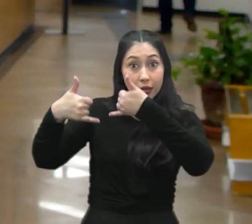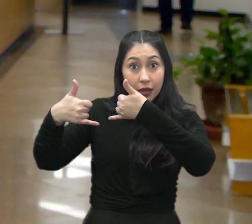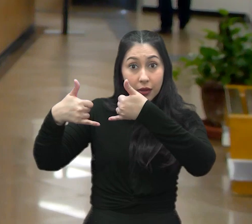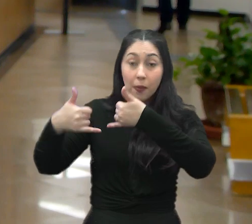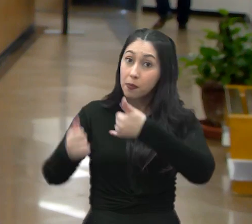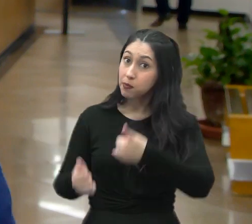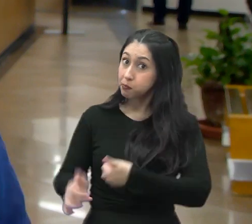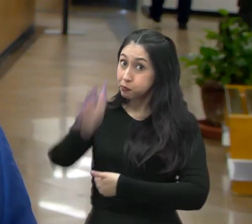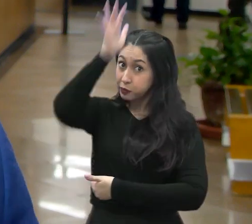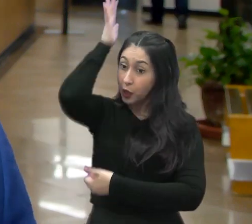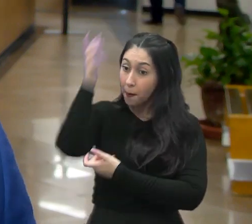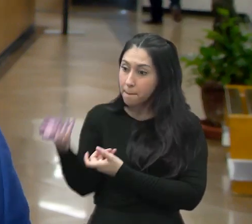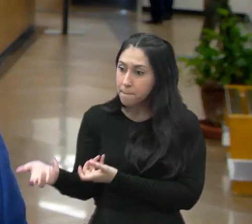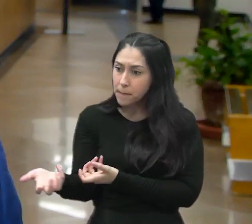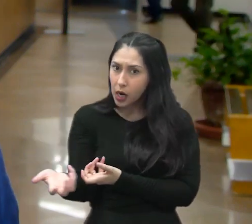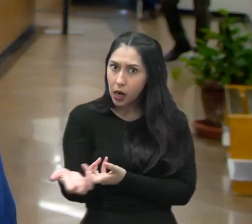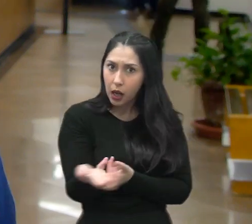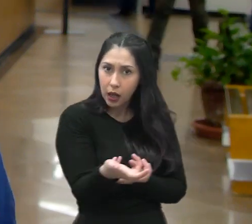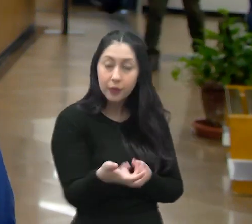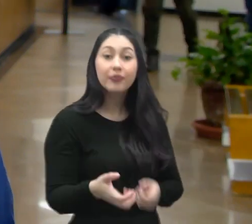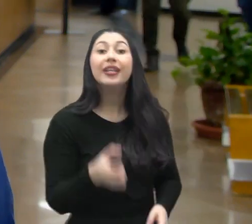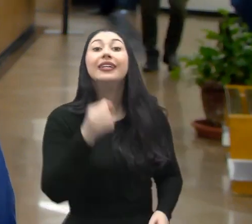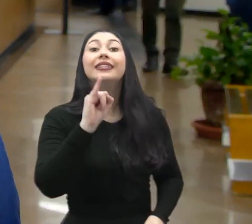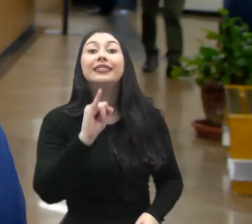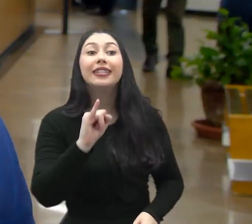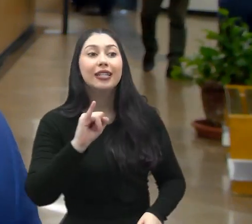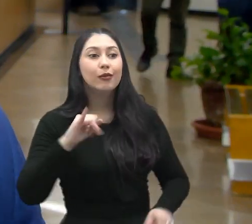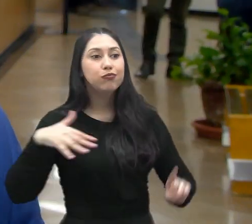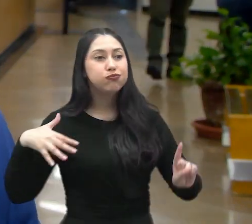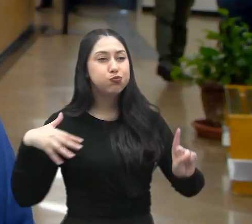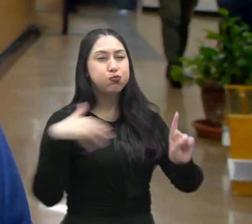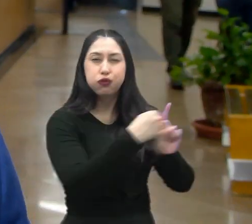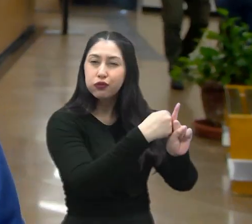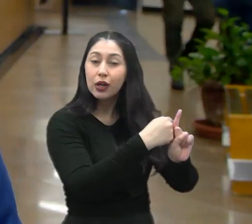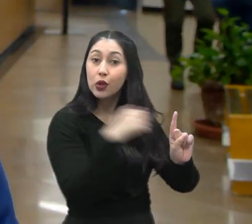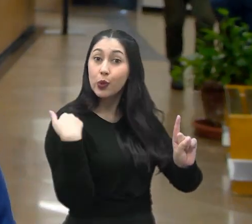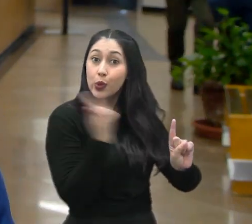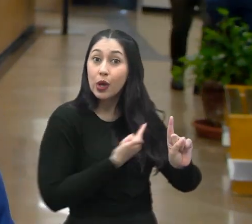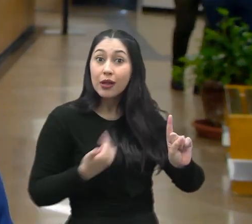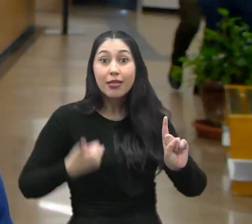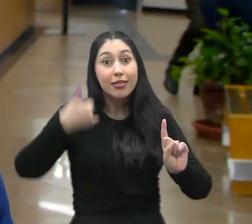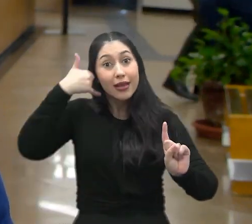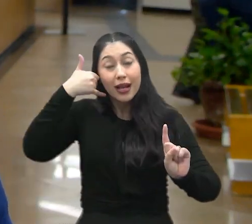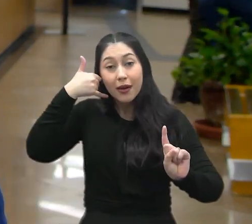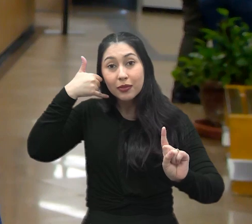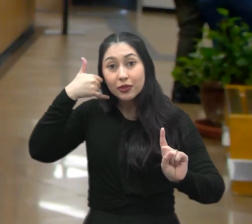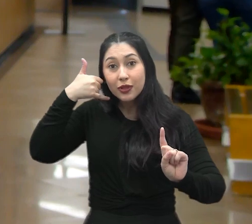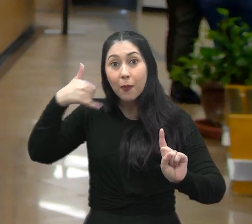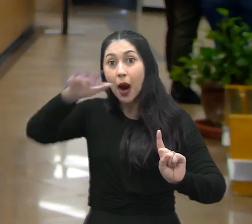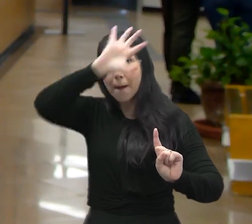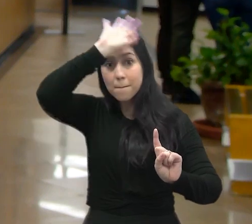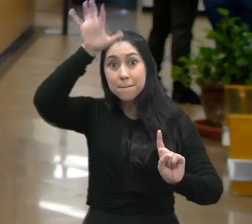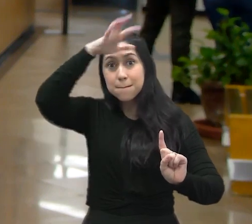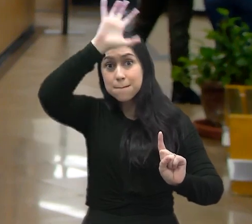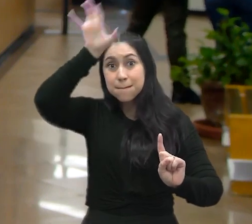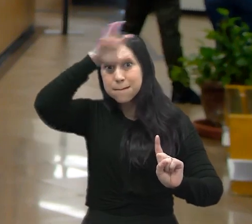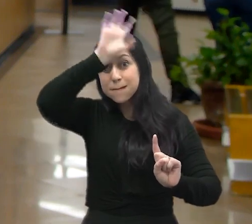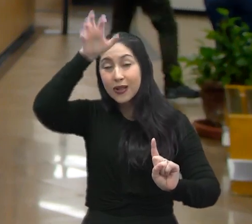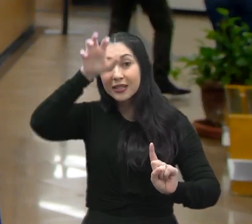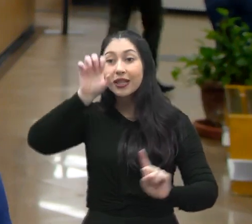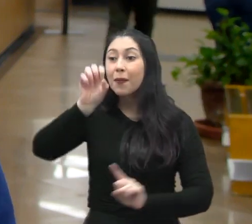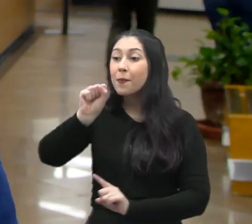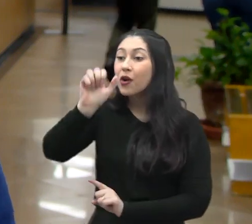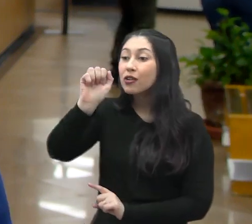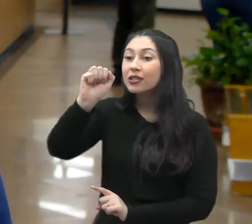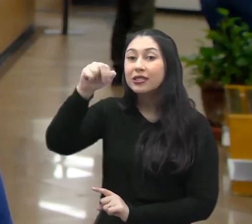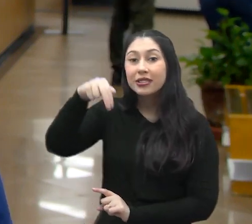de incêndio, nós ligamos para o Corpo de Bombeiro. Quando nós temos uma necessidade de acidente em via pública, nós ligamos para o SAMU.